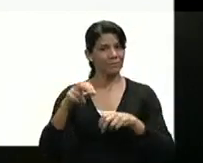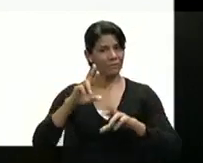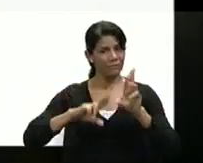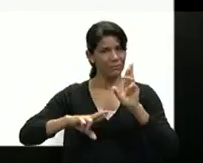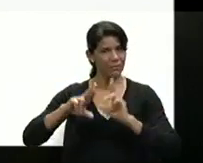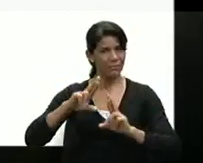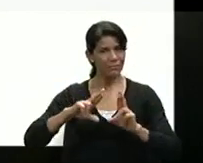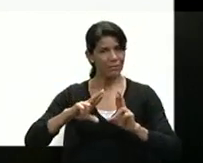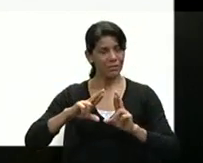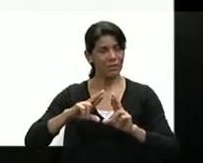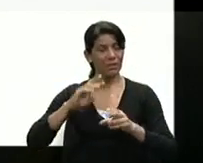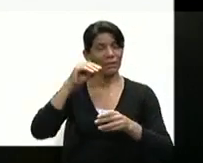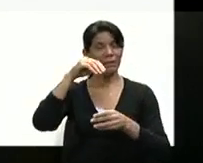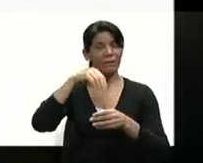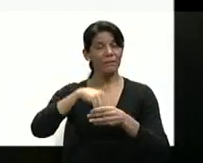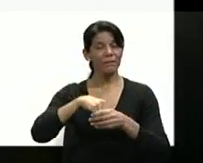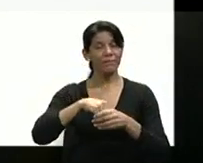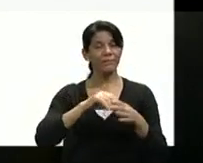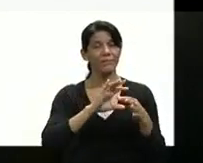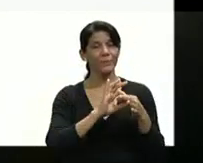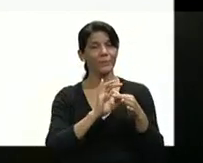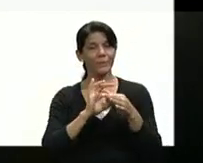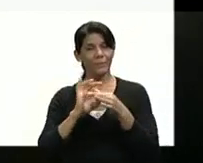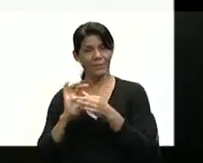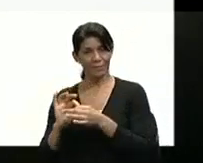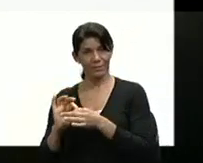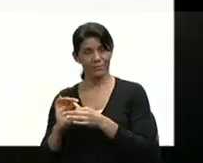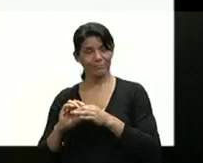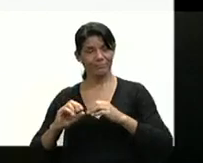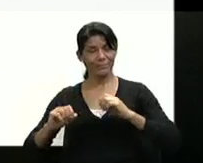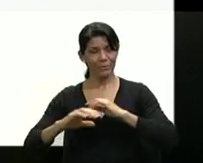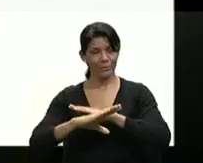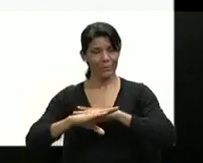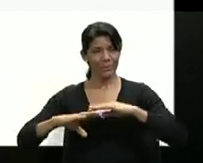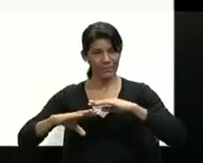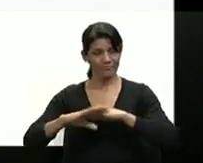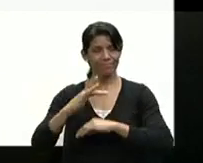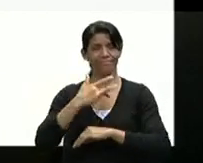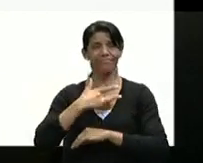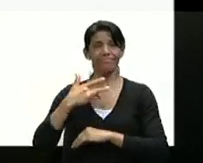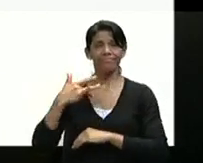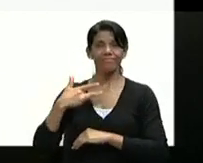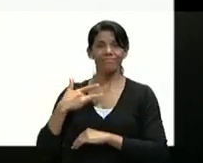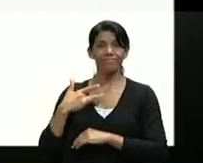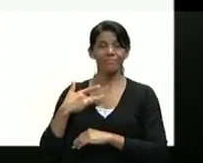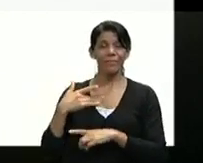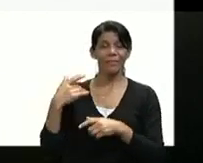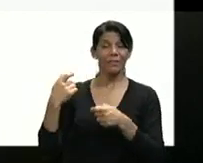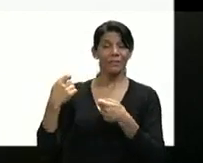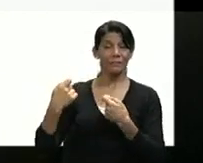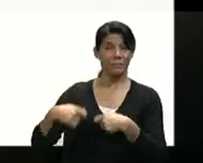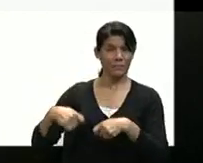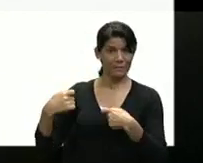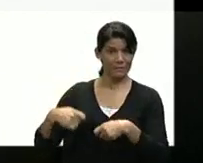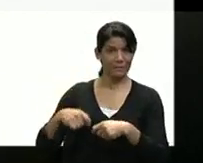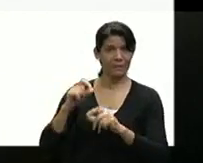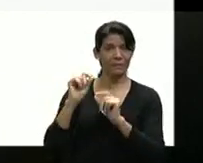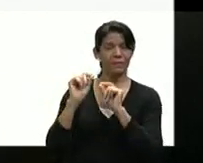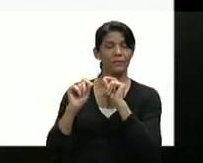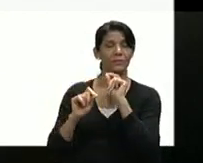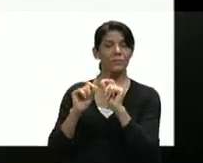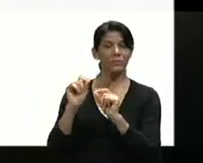analisar isso dentro desse contexto do trânsito. E as condições de saúde, elas dependem de